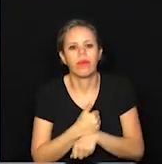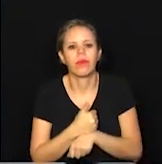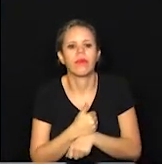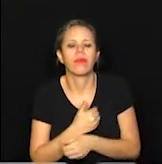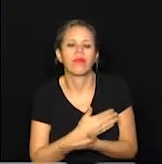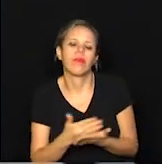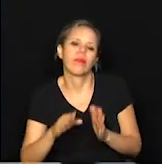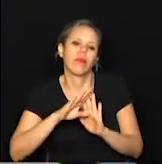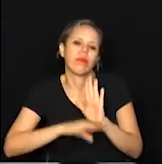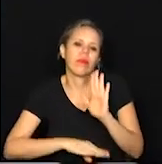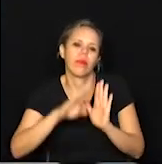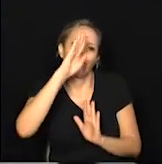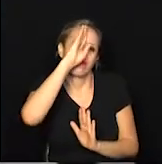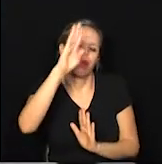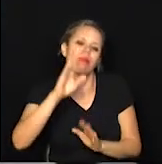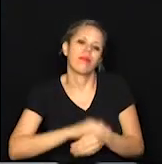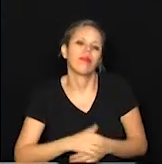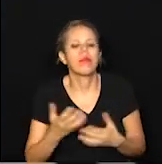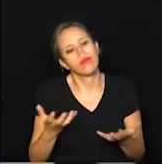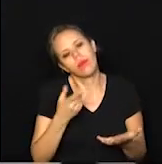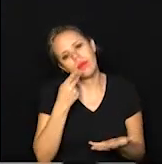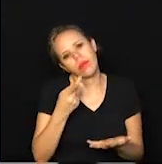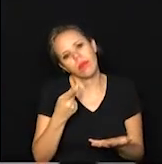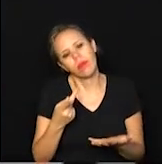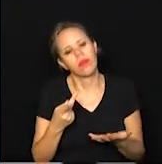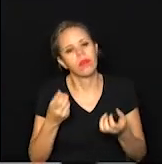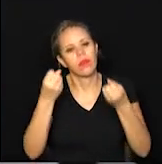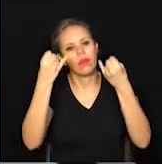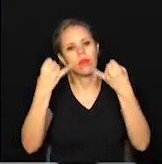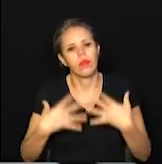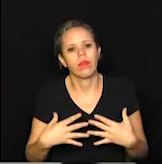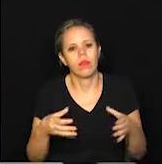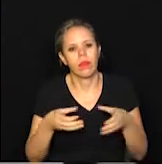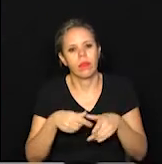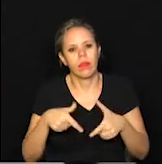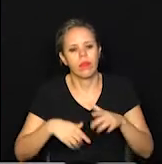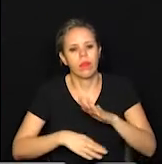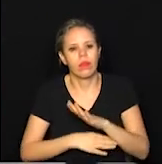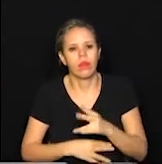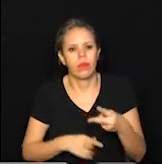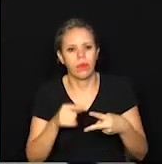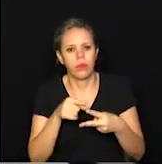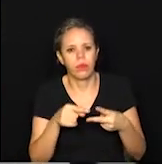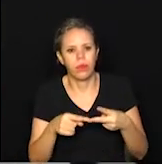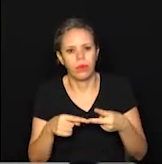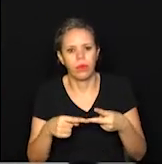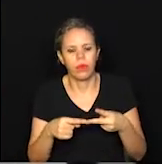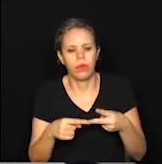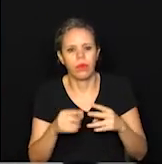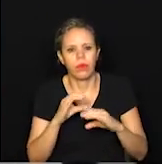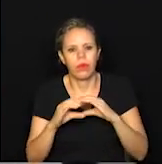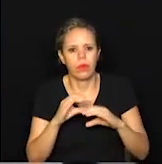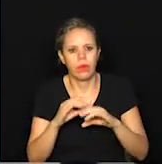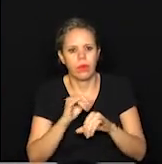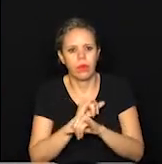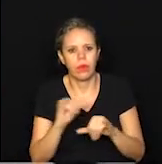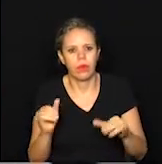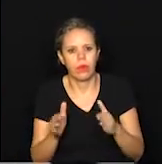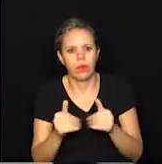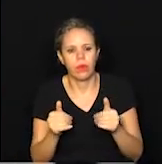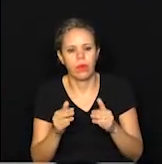pauta principal, eu quero submeter aqui na comissão um comunicado, um pedido